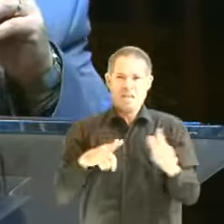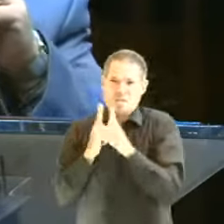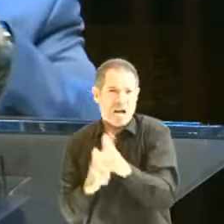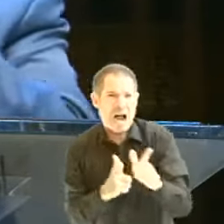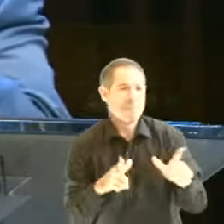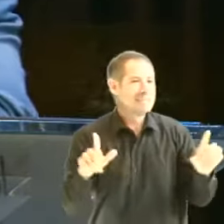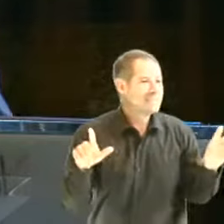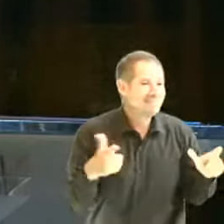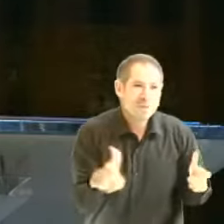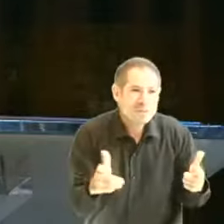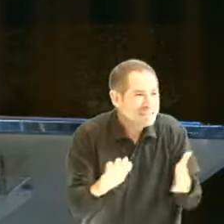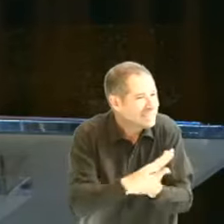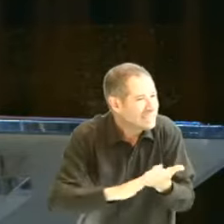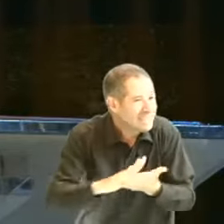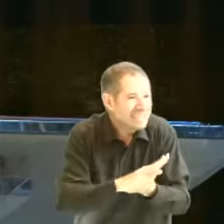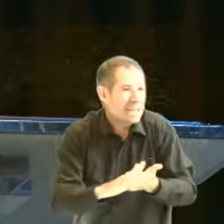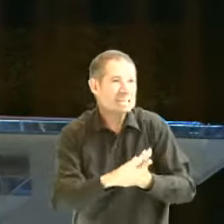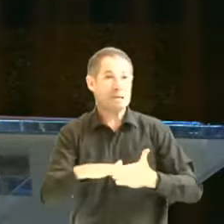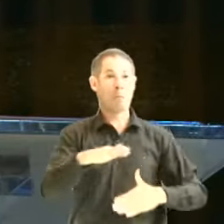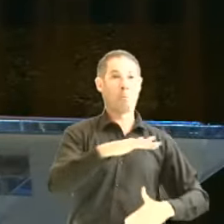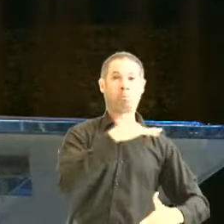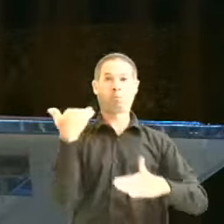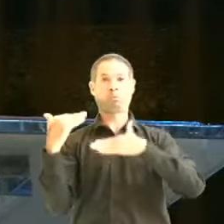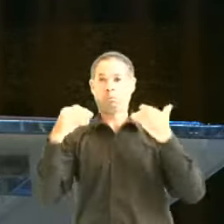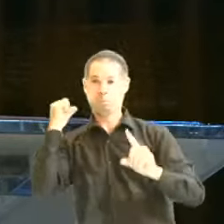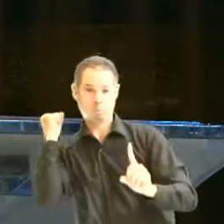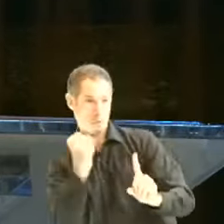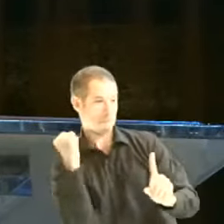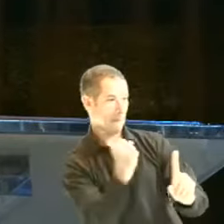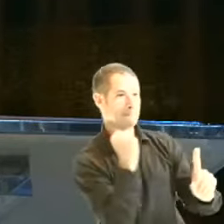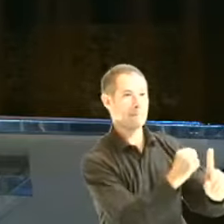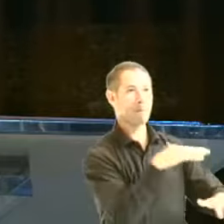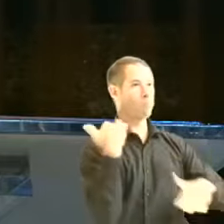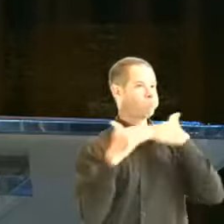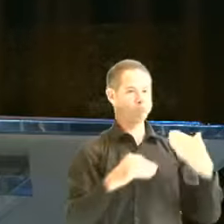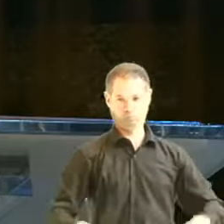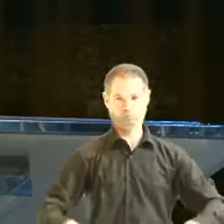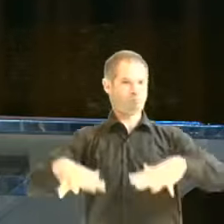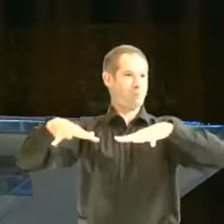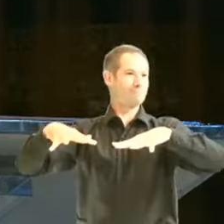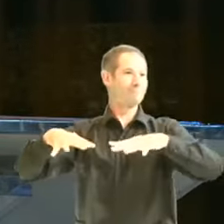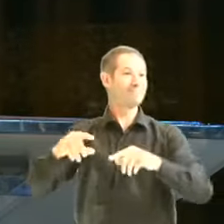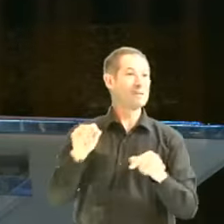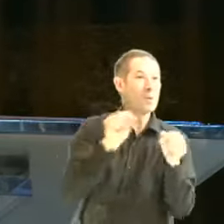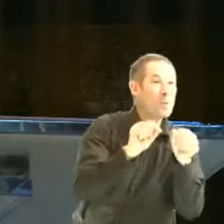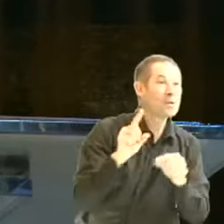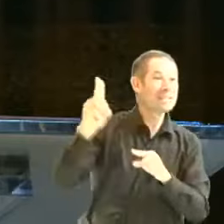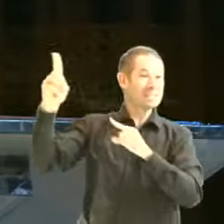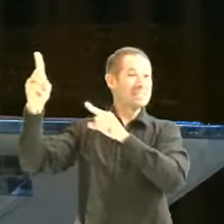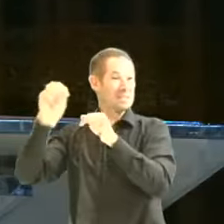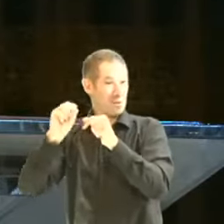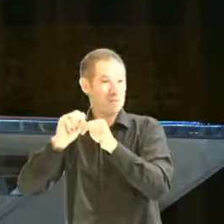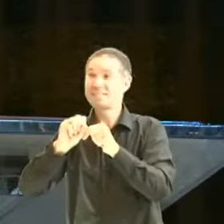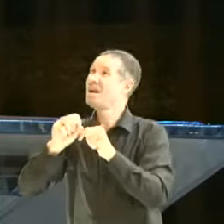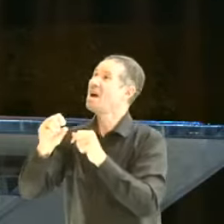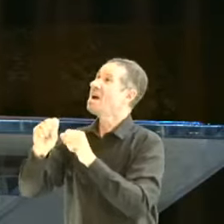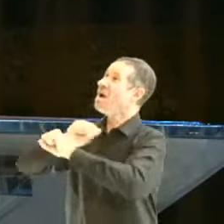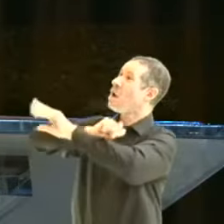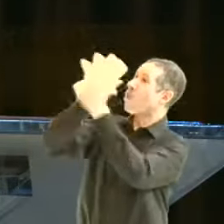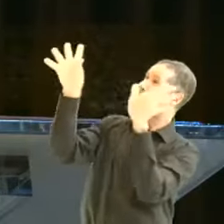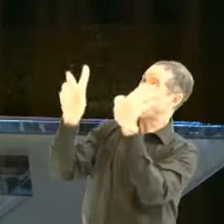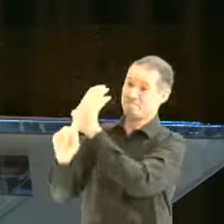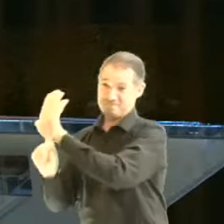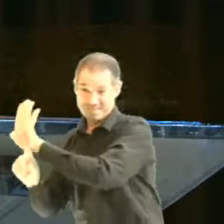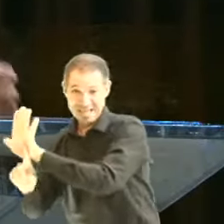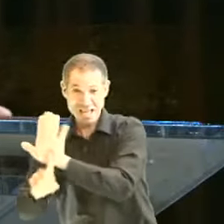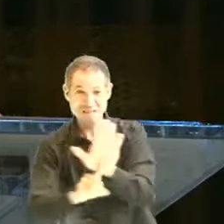como fazer, ia ser uma mortandade incrível. E sabe o que Deus fez? Então Deus revelou a sua glória, e